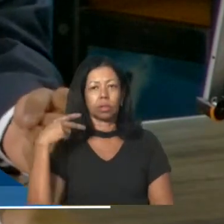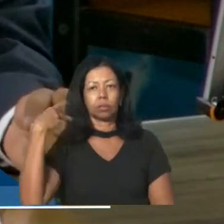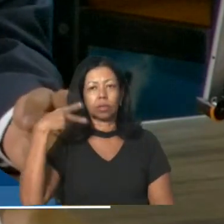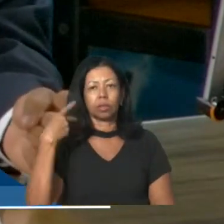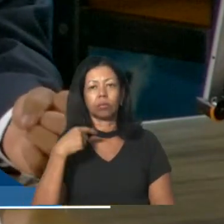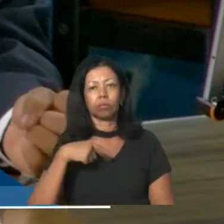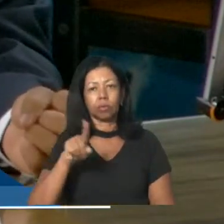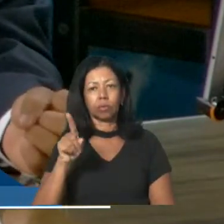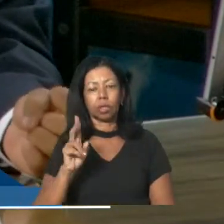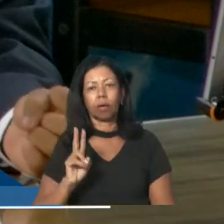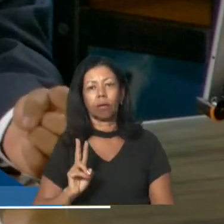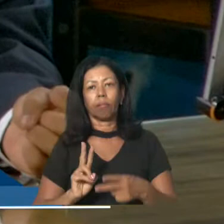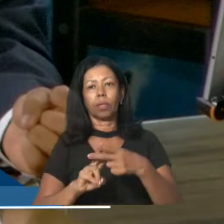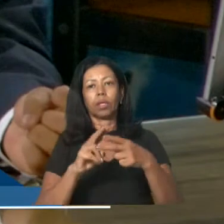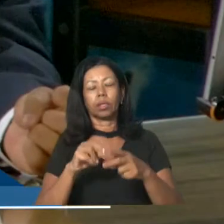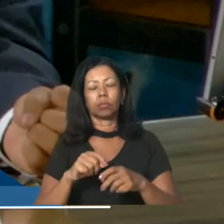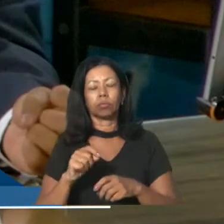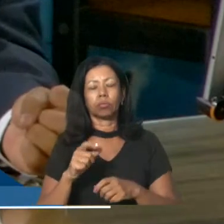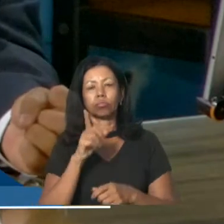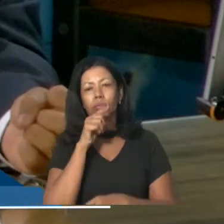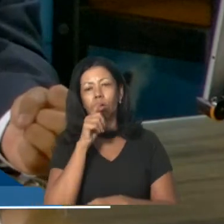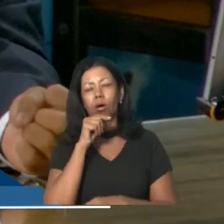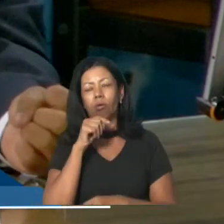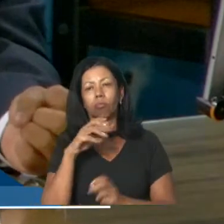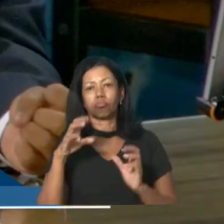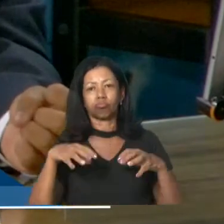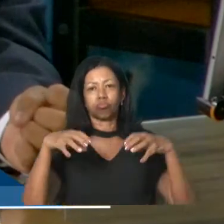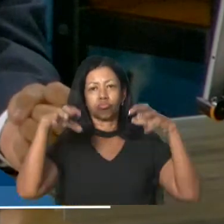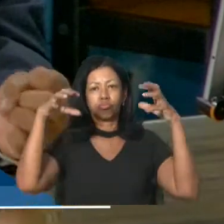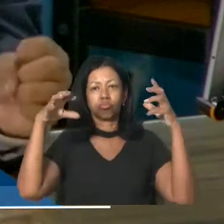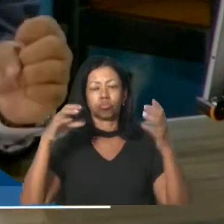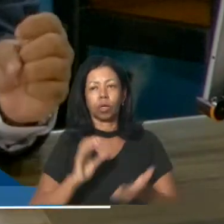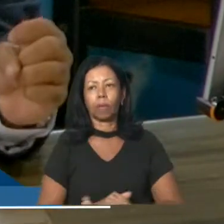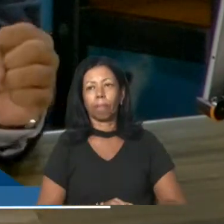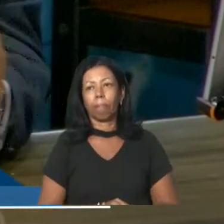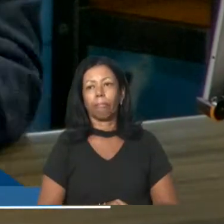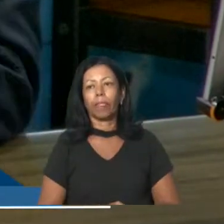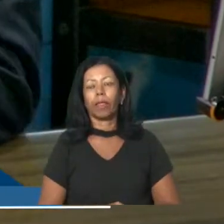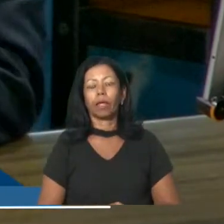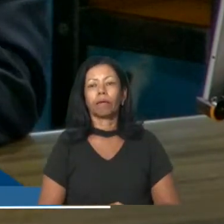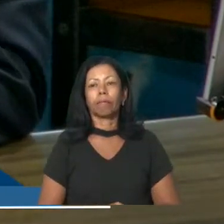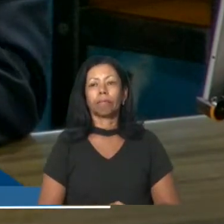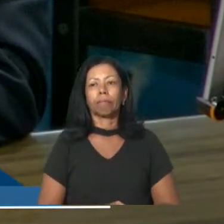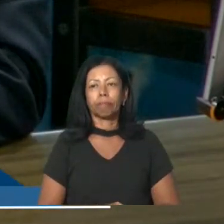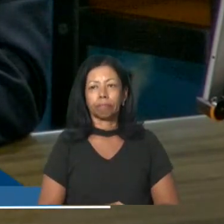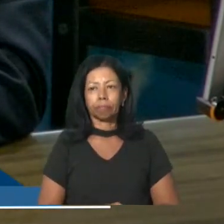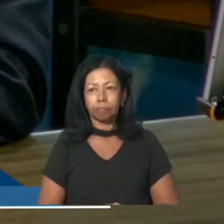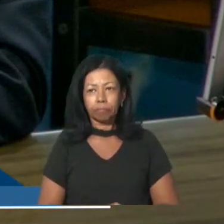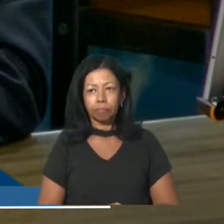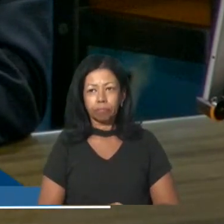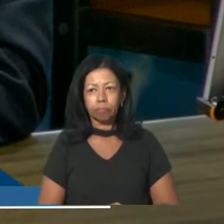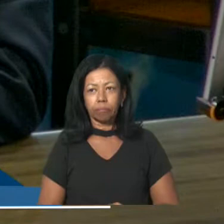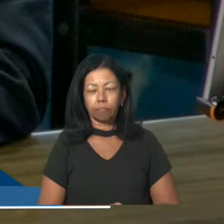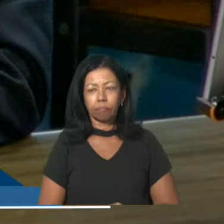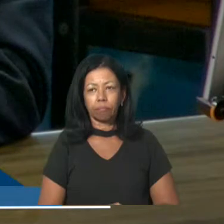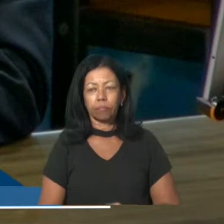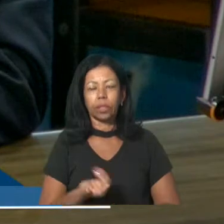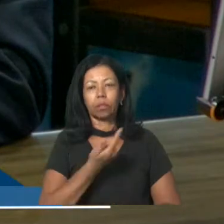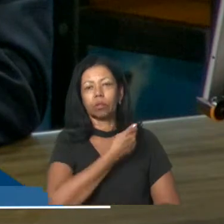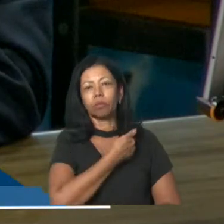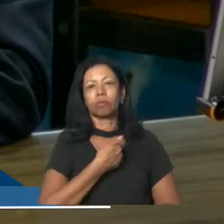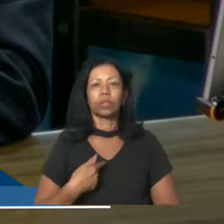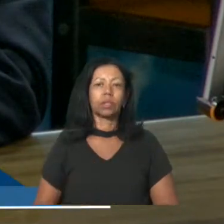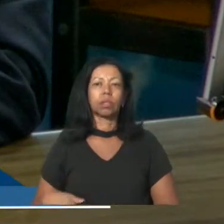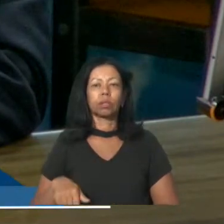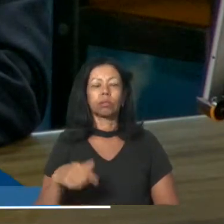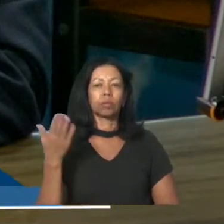ilhado naquela região, devido à grandeza da enchente naquele período. E o governador Geraldo